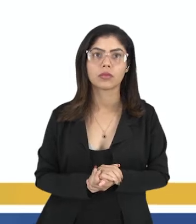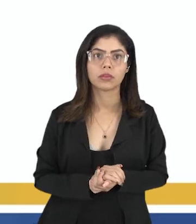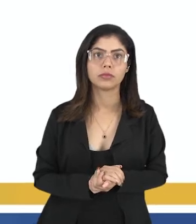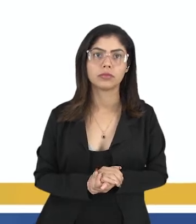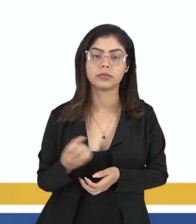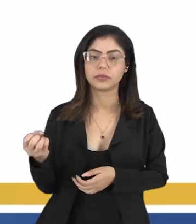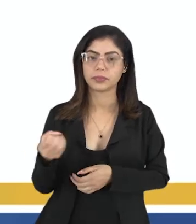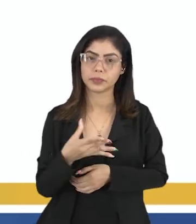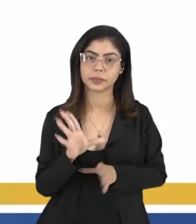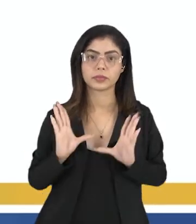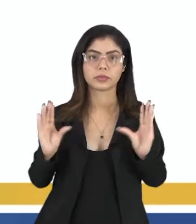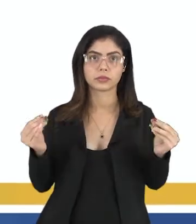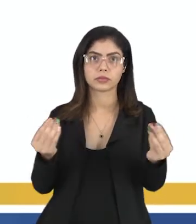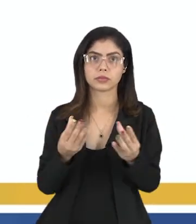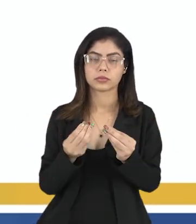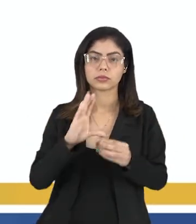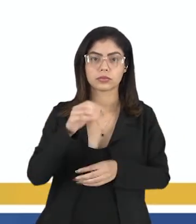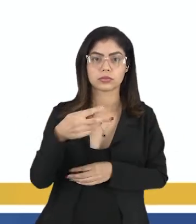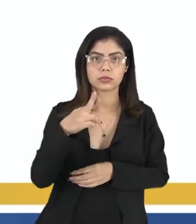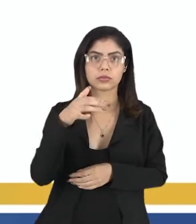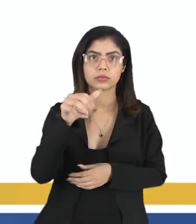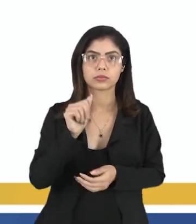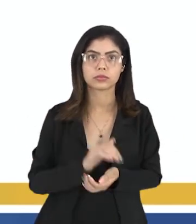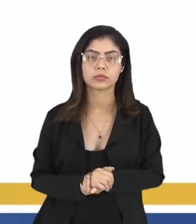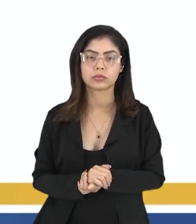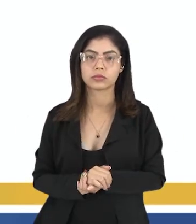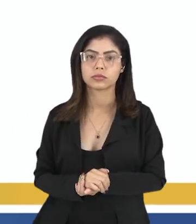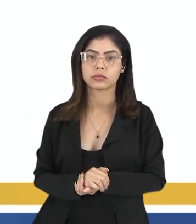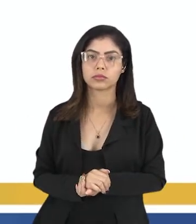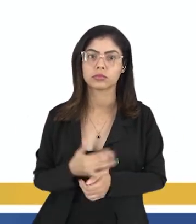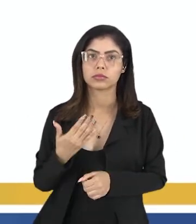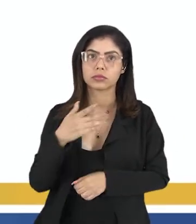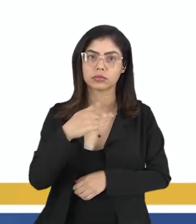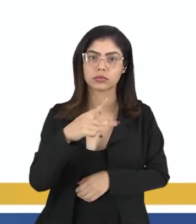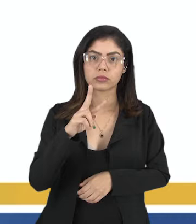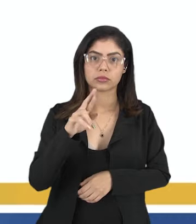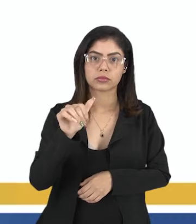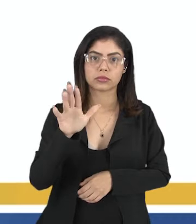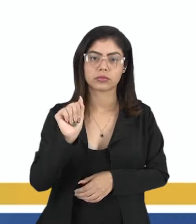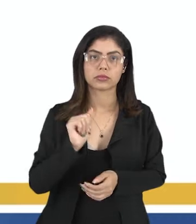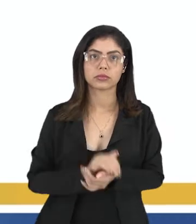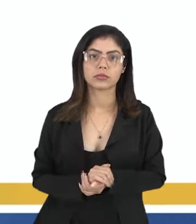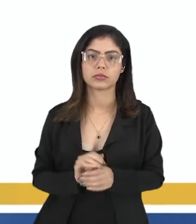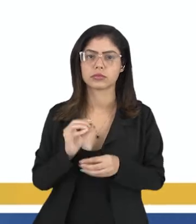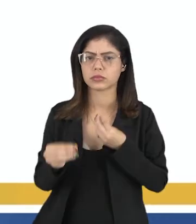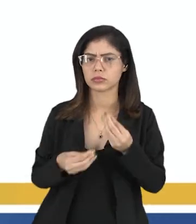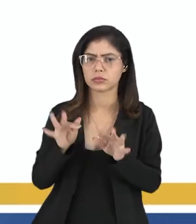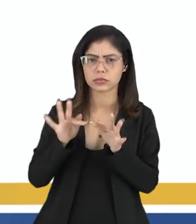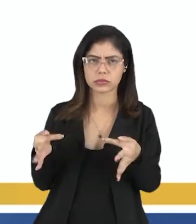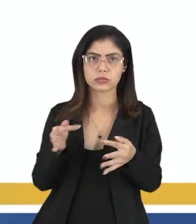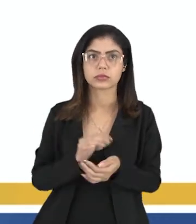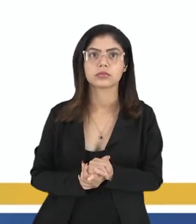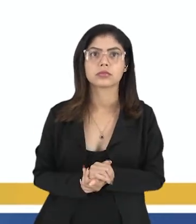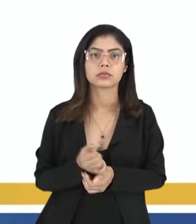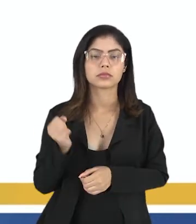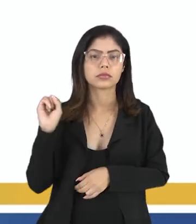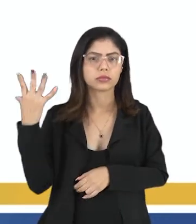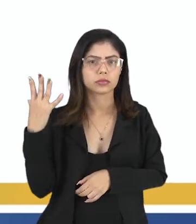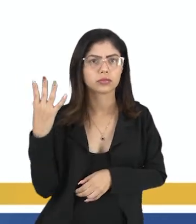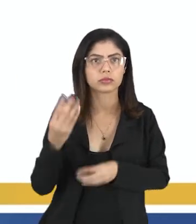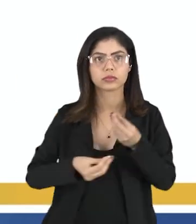formação de uma nova substância composta e temos aqui a prata como substância simples. Então, vamos ver como que